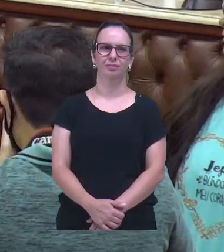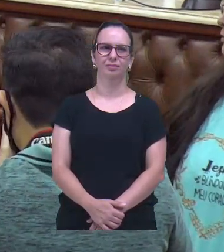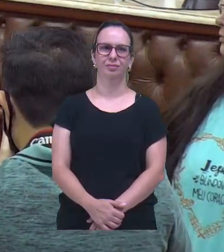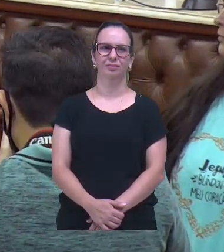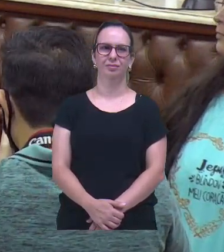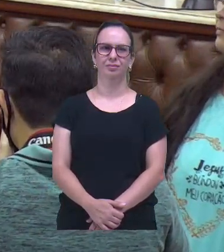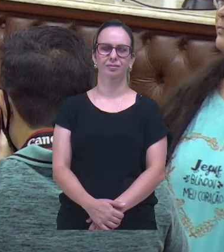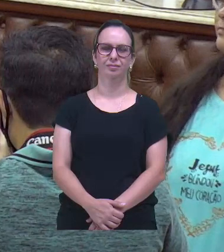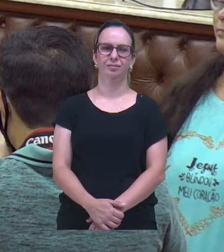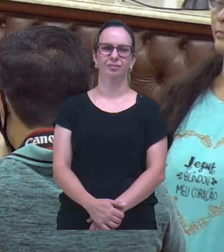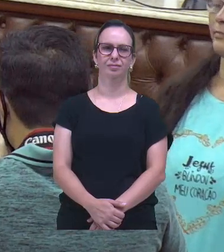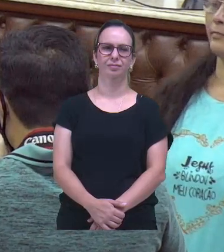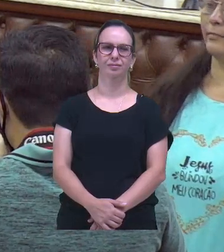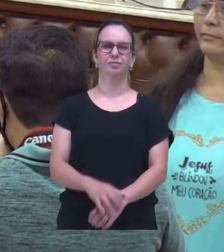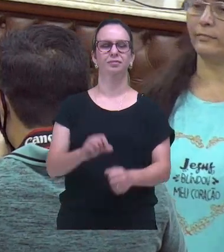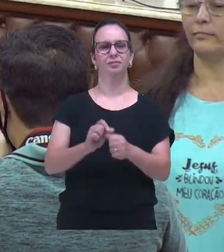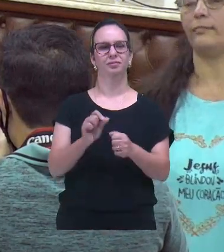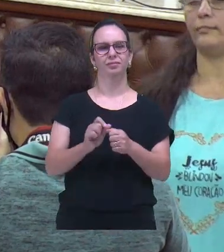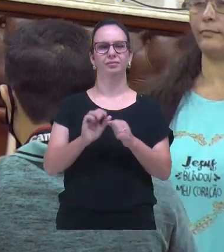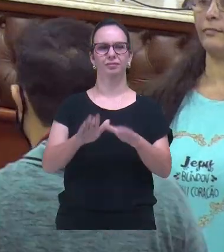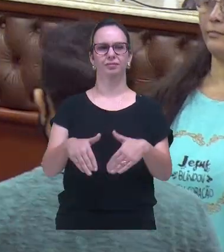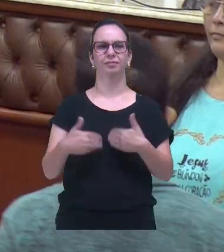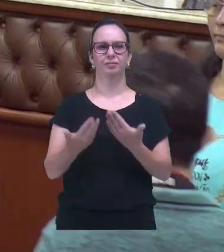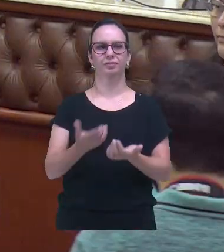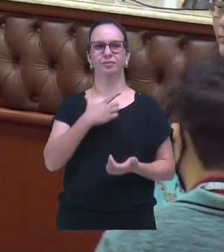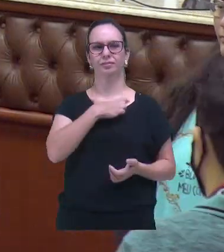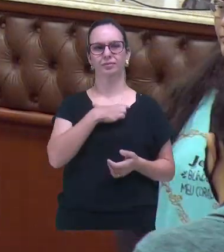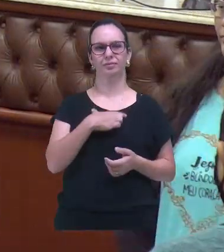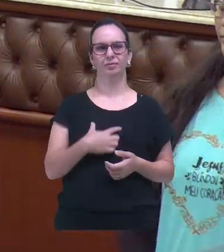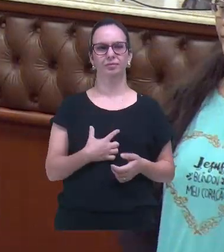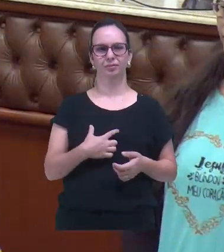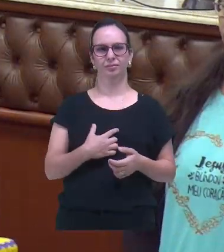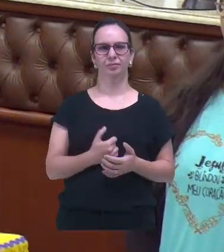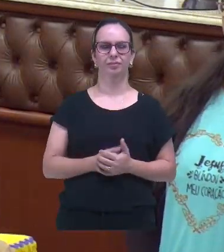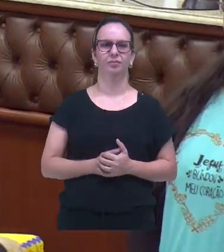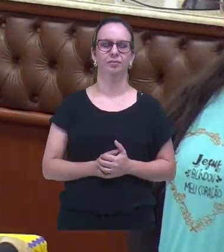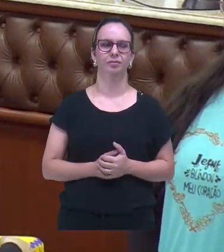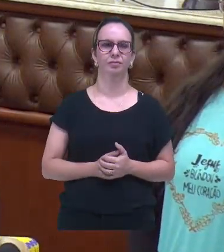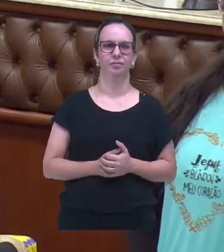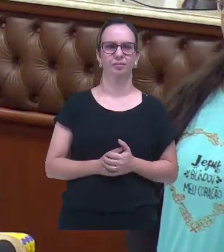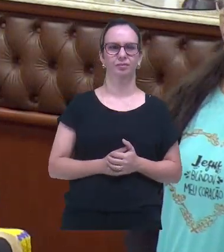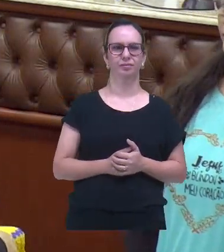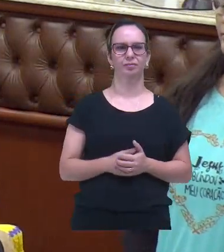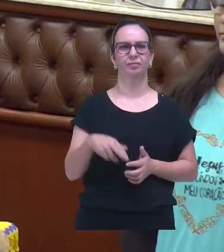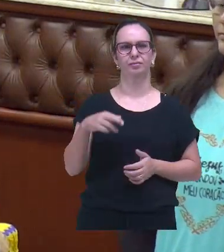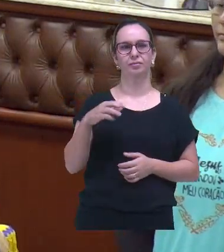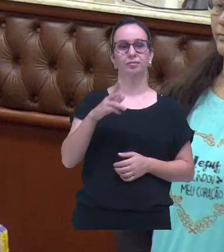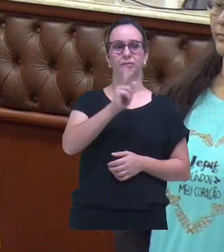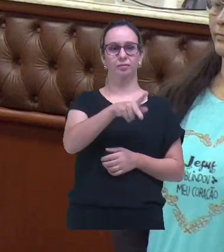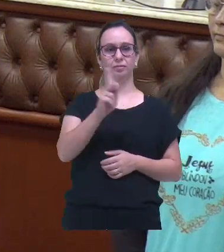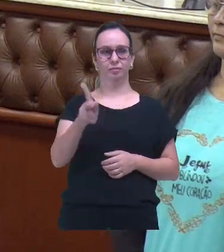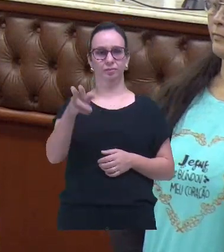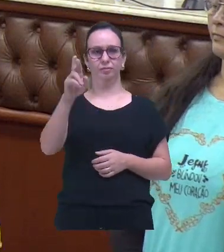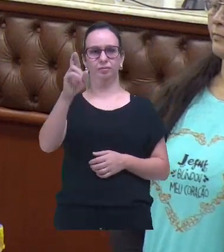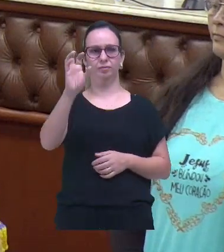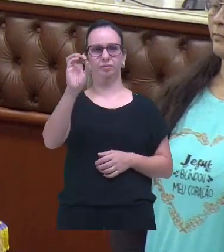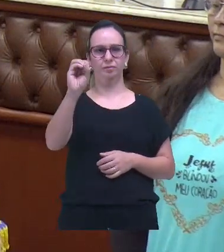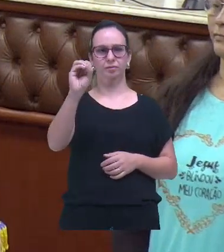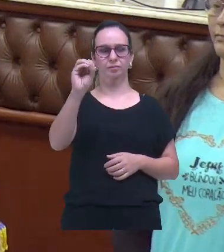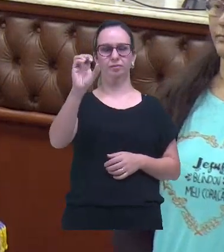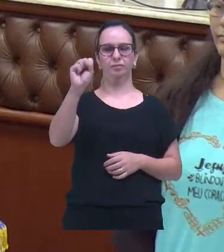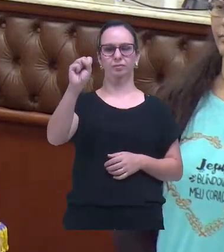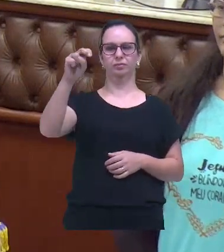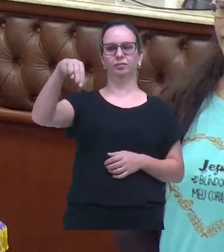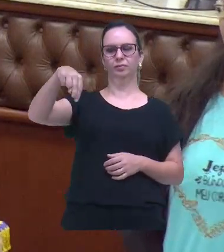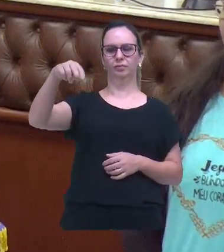Para fazer a entrega da medalha à doutora, a senhora Rosângela Camargo de Oliveira Flor, o